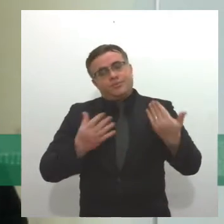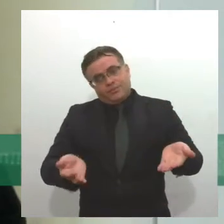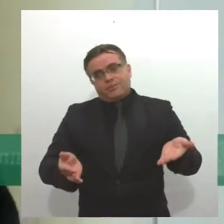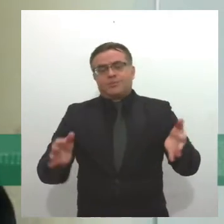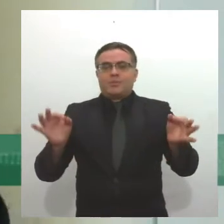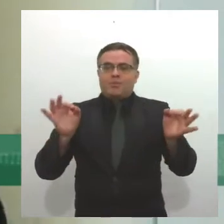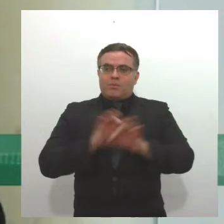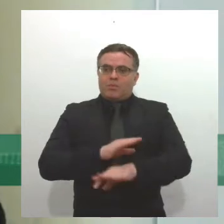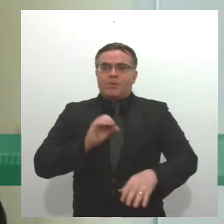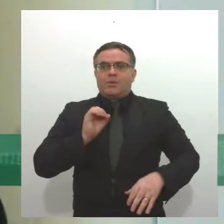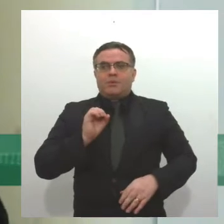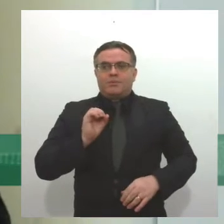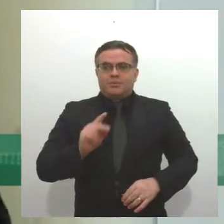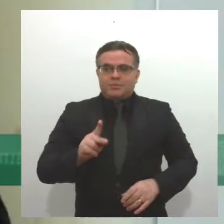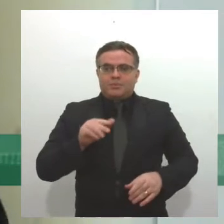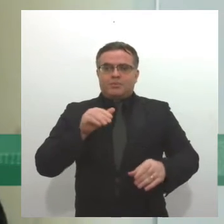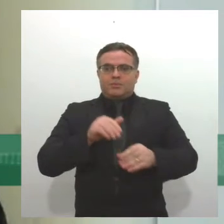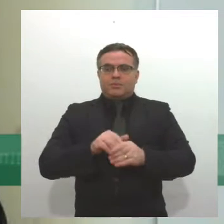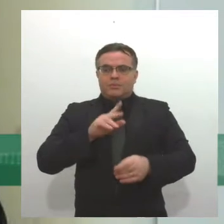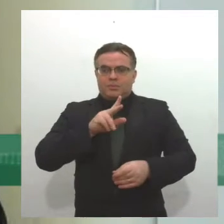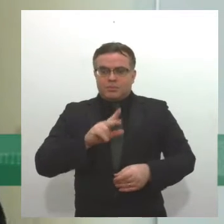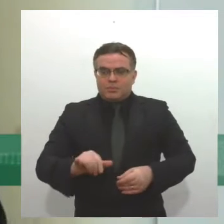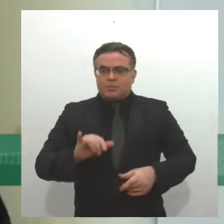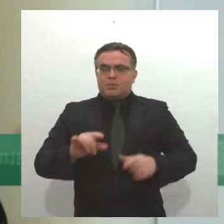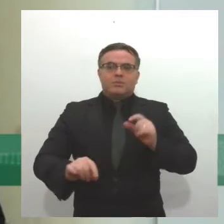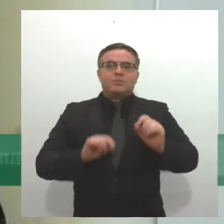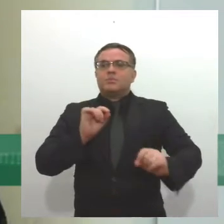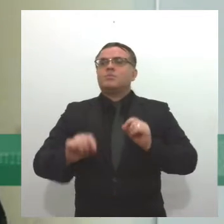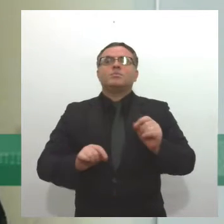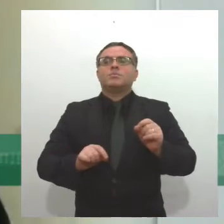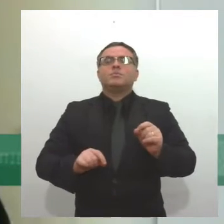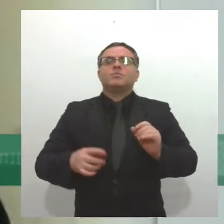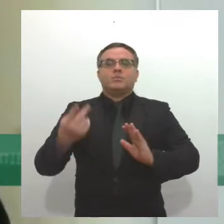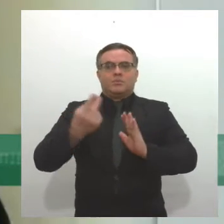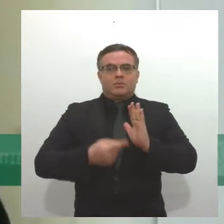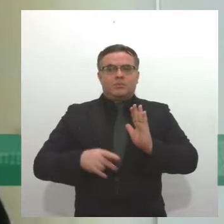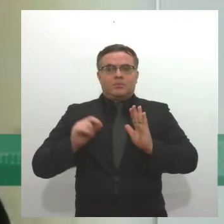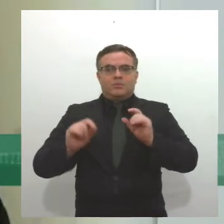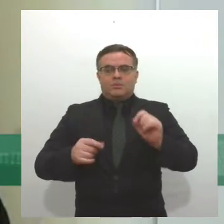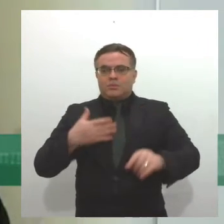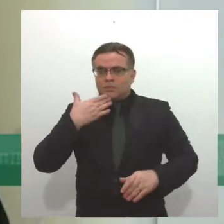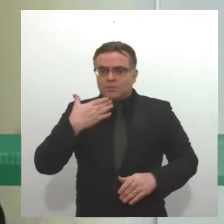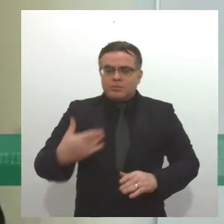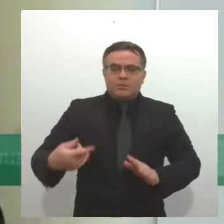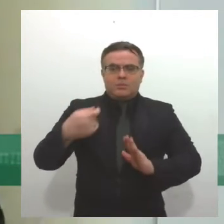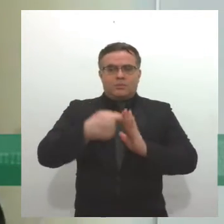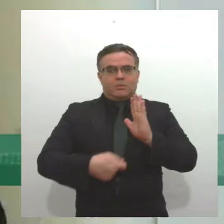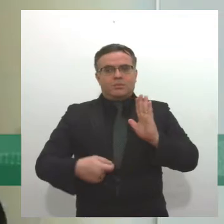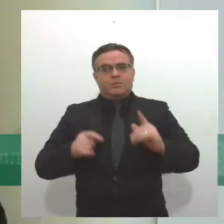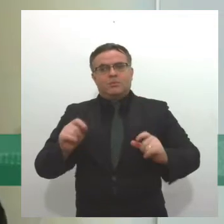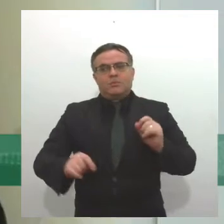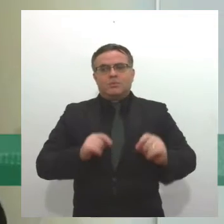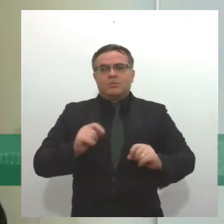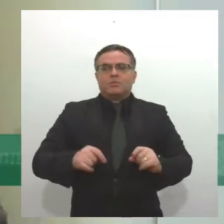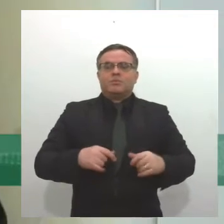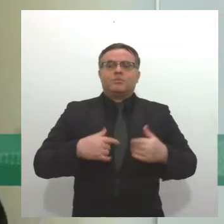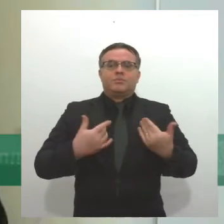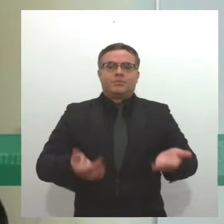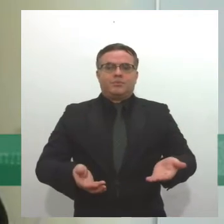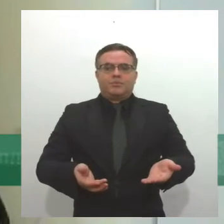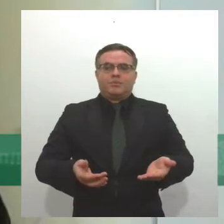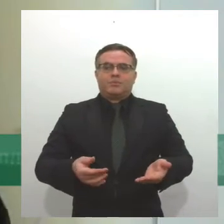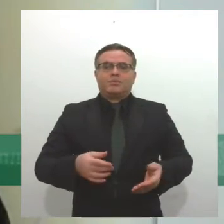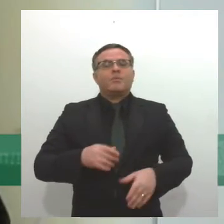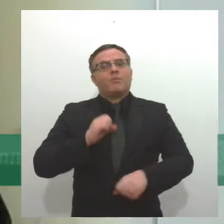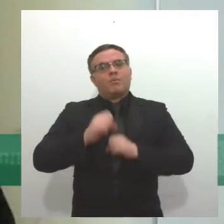ano, quando nós fomos votar o nosso projeto, alguém lá pediu vista, né? E ao pedir vista, ficou para o